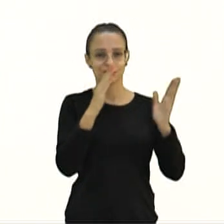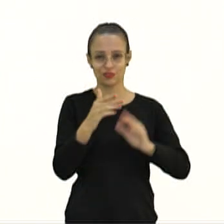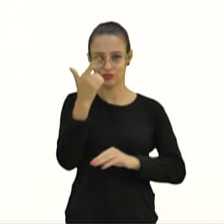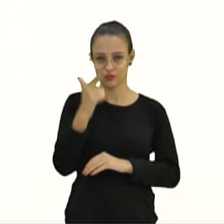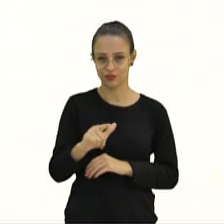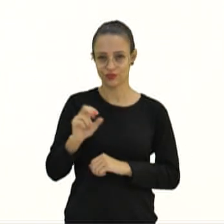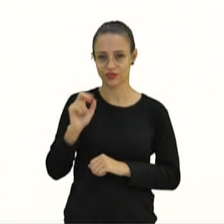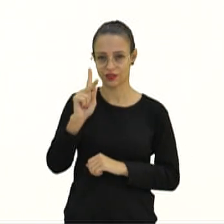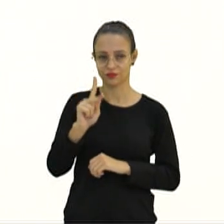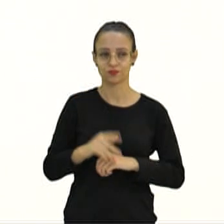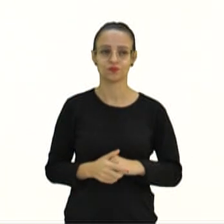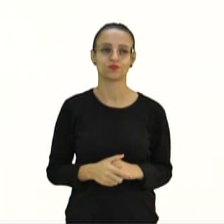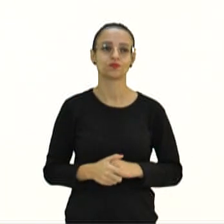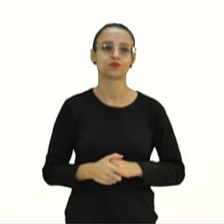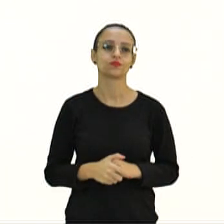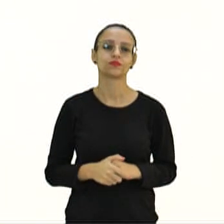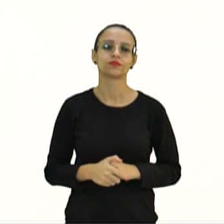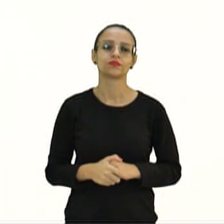todas elas.